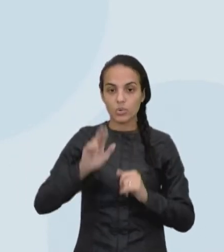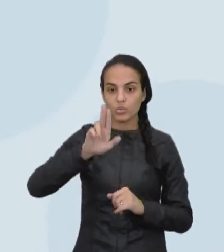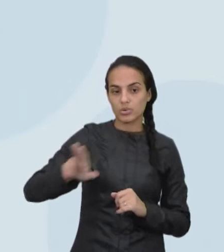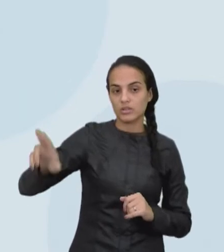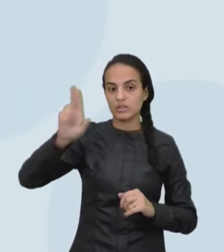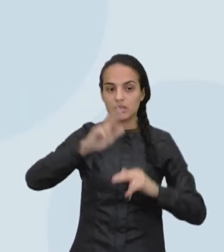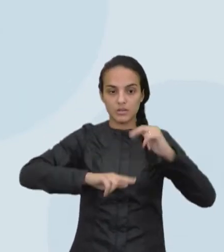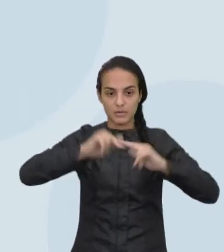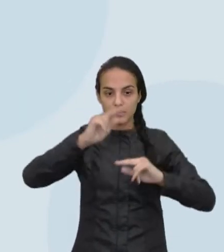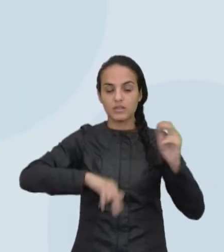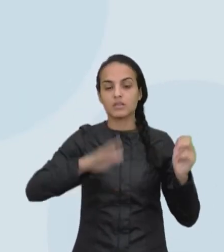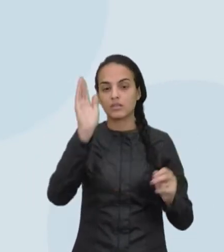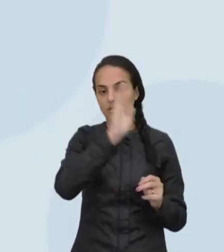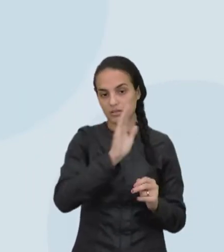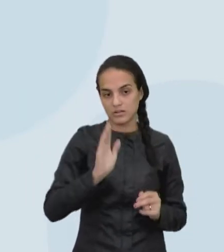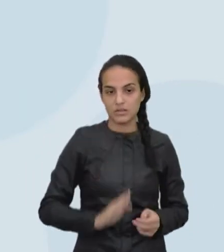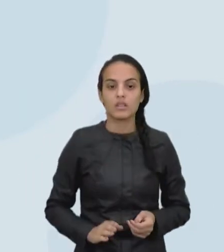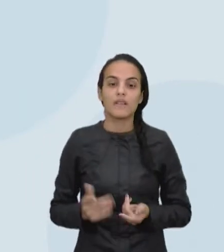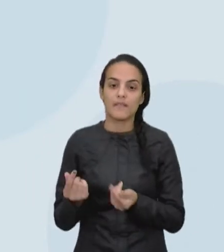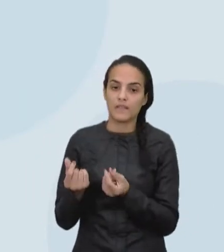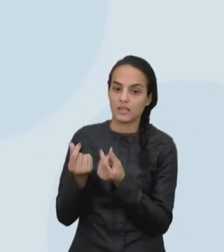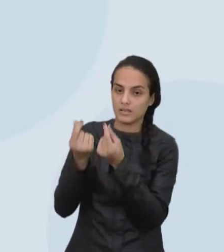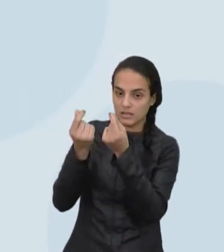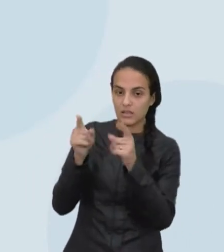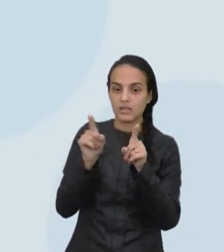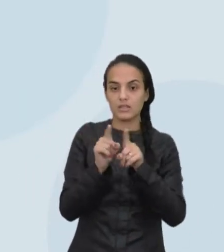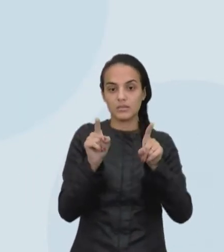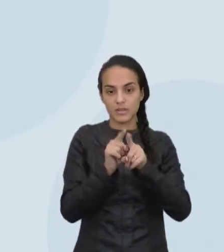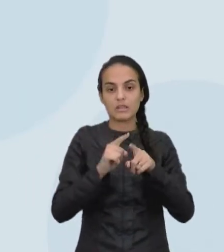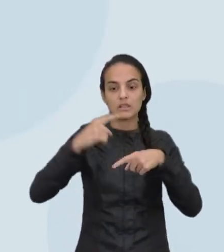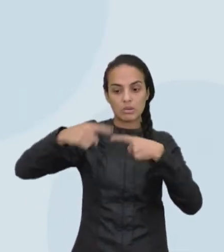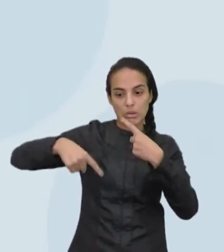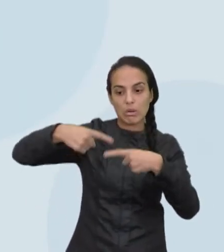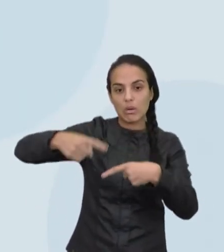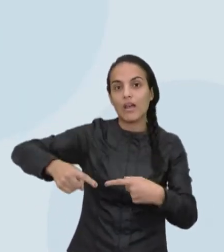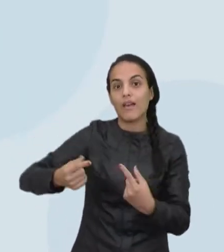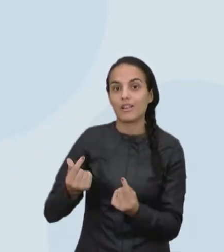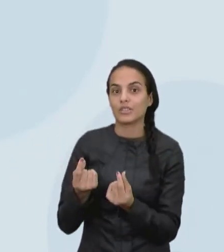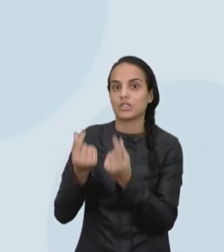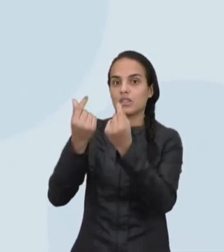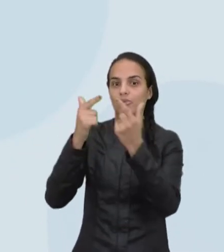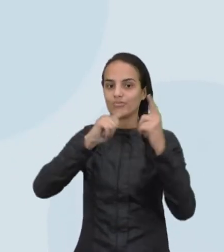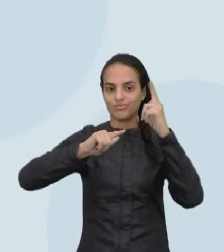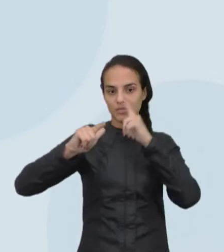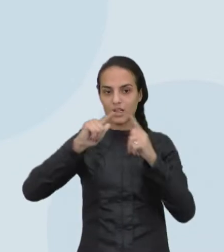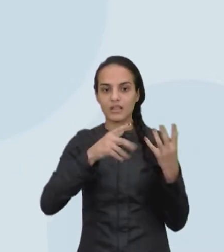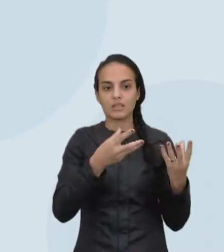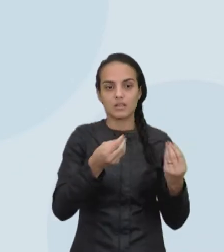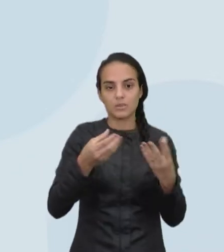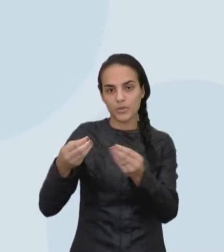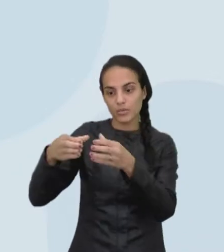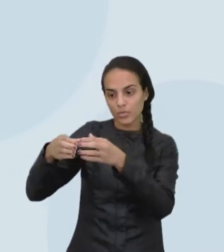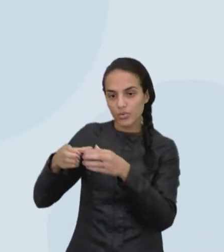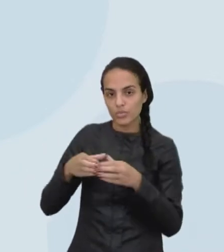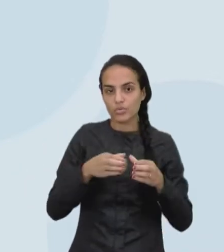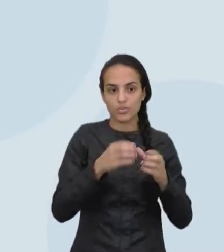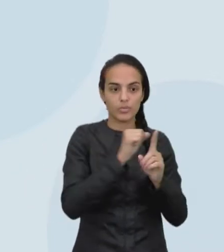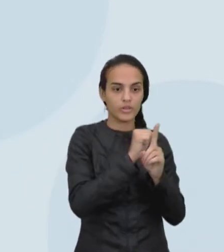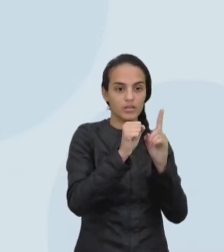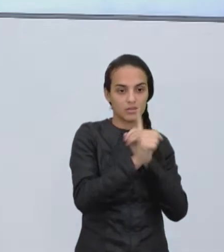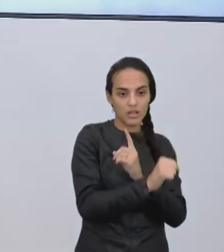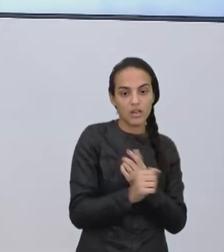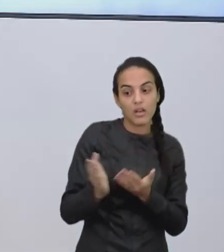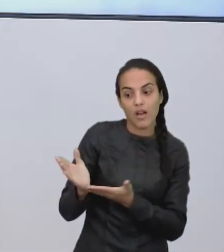equipamentos nacionais, bem como financeira, e ainda pode gerar rendas, né? Em muitas comunidades, a